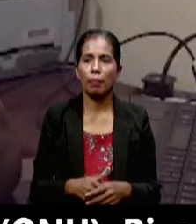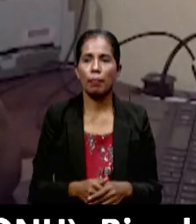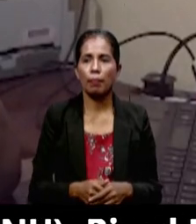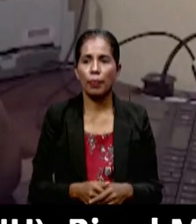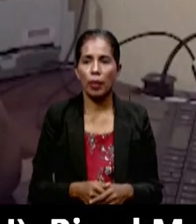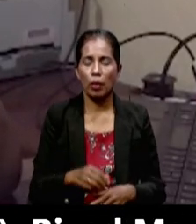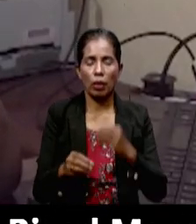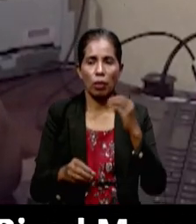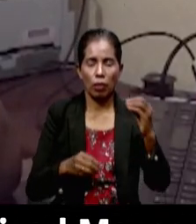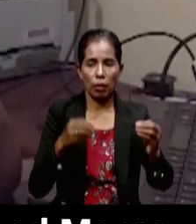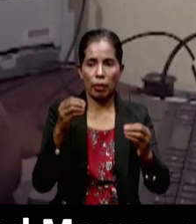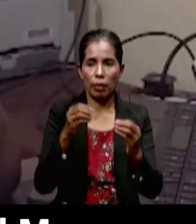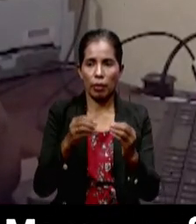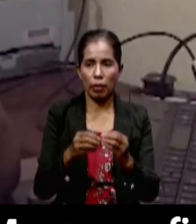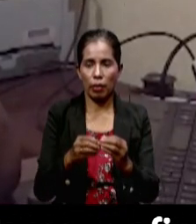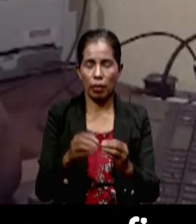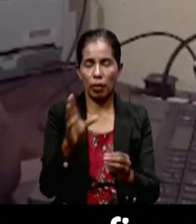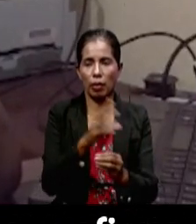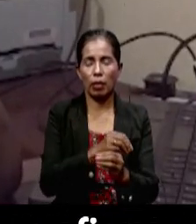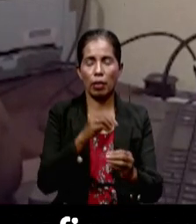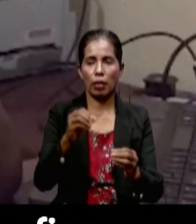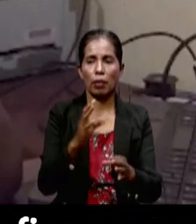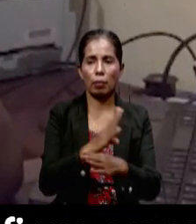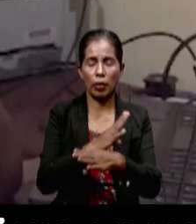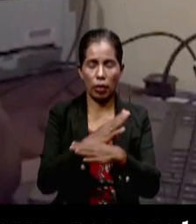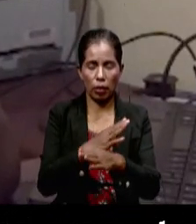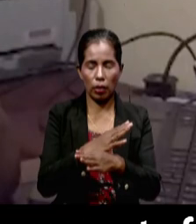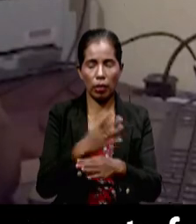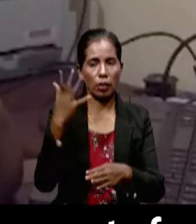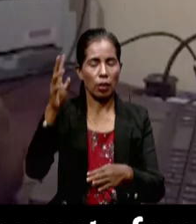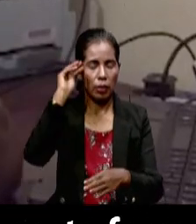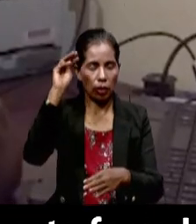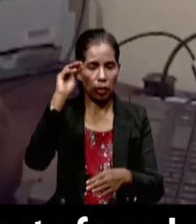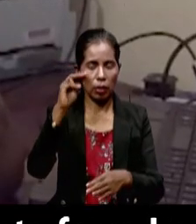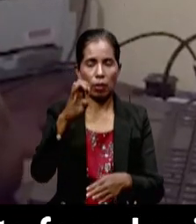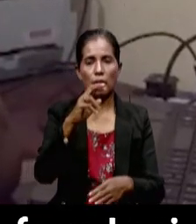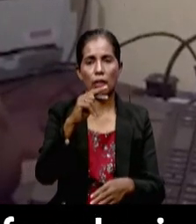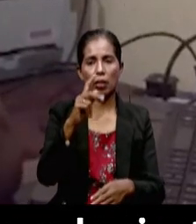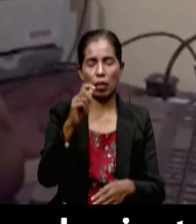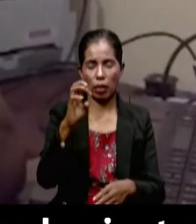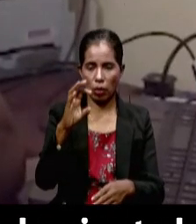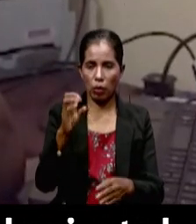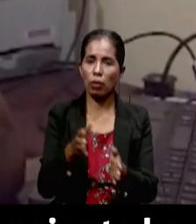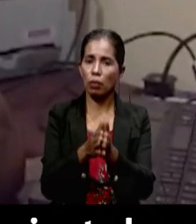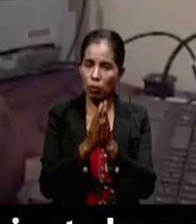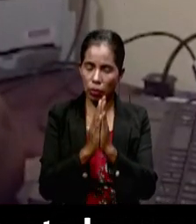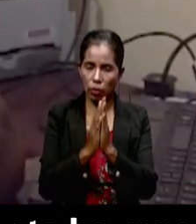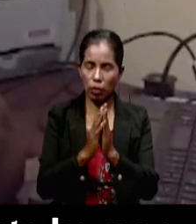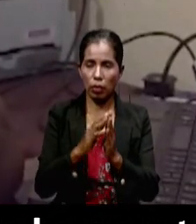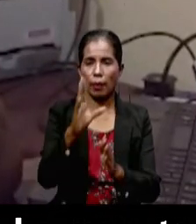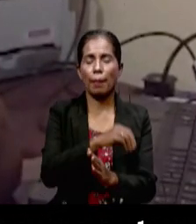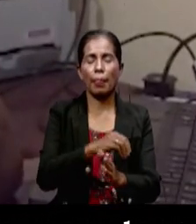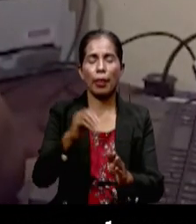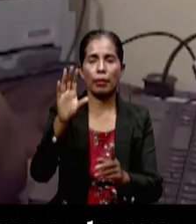konba tender konba oficina ne kompetisto mak ia MI. Ire maka ami husu ba ia sosialisasi